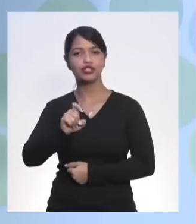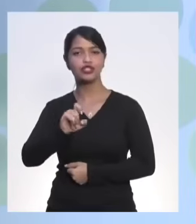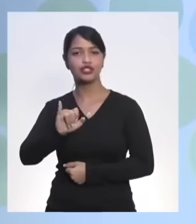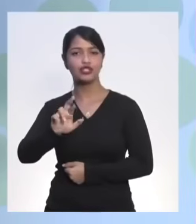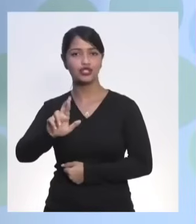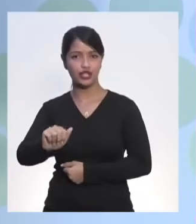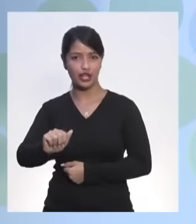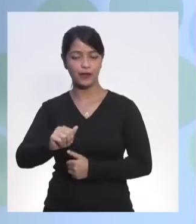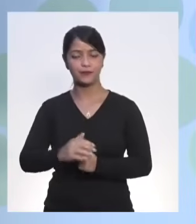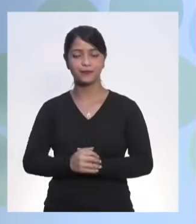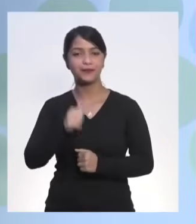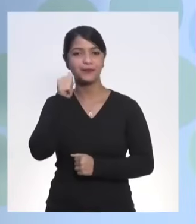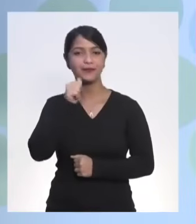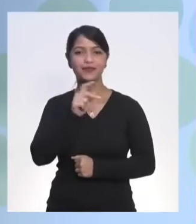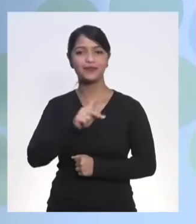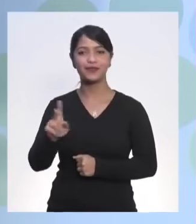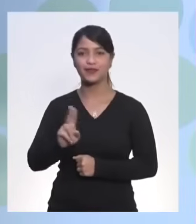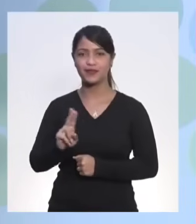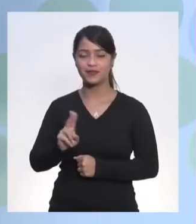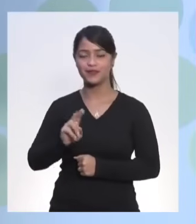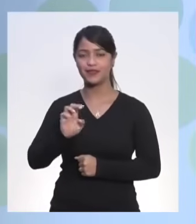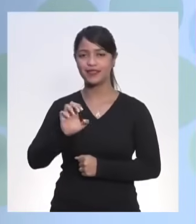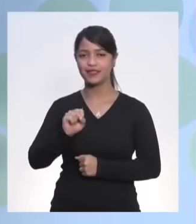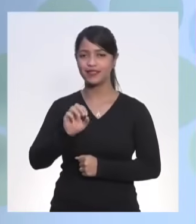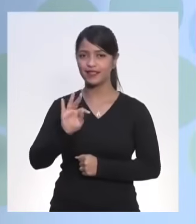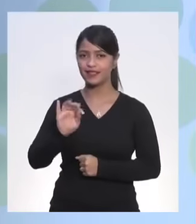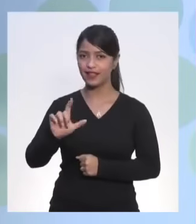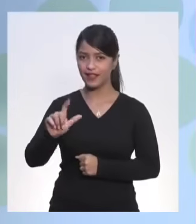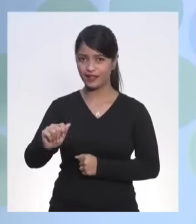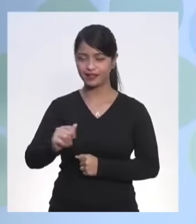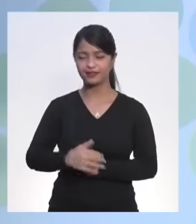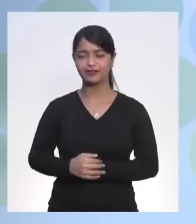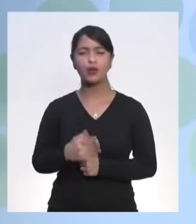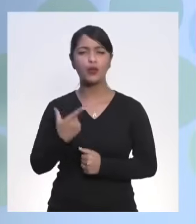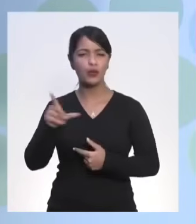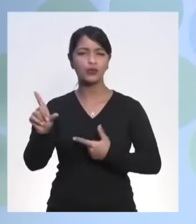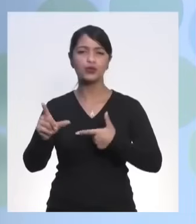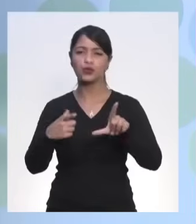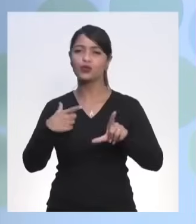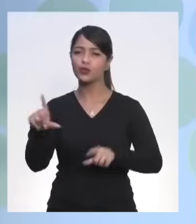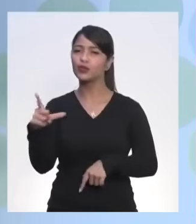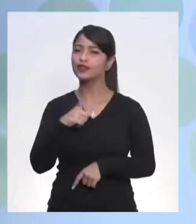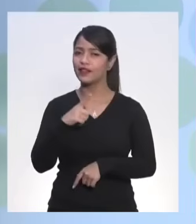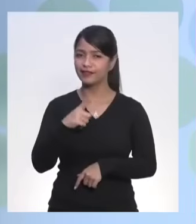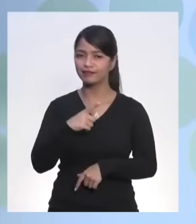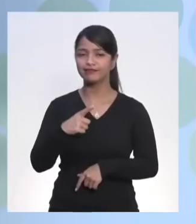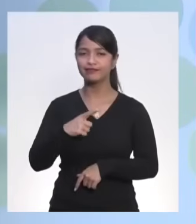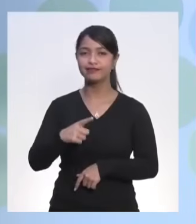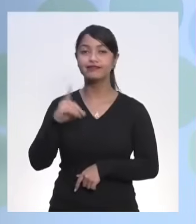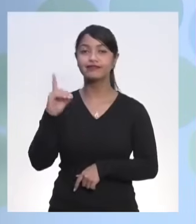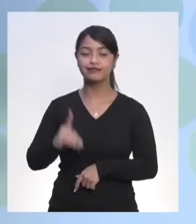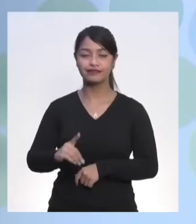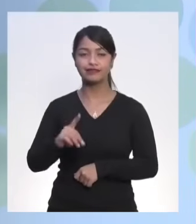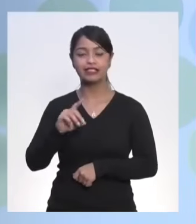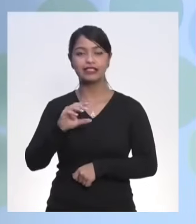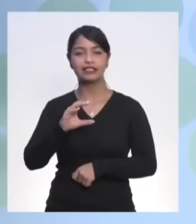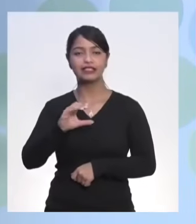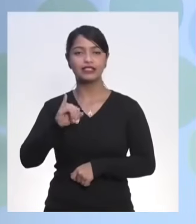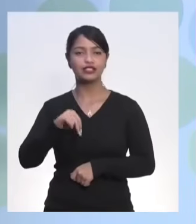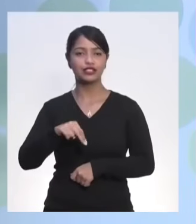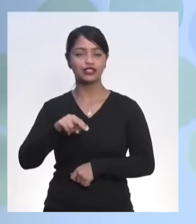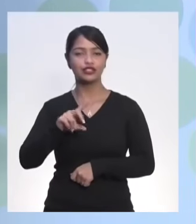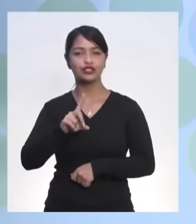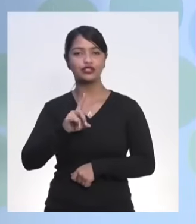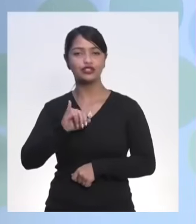professora Estela. Temos outros também. Temos da diretoria de Sindinha, a professora